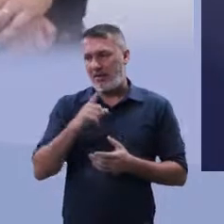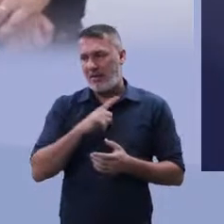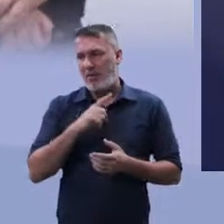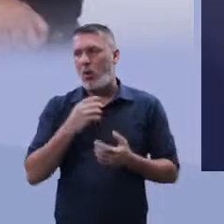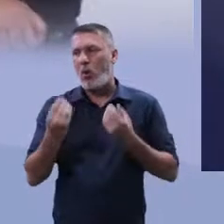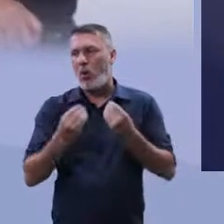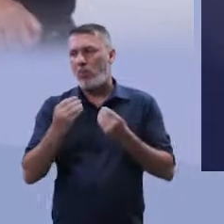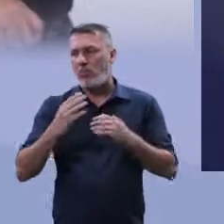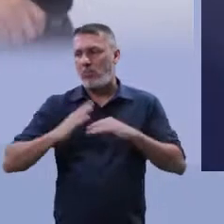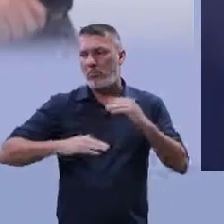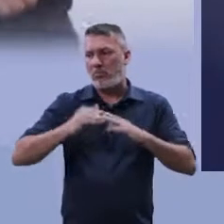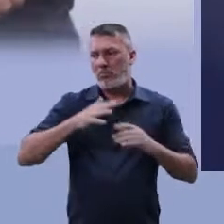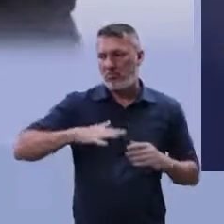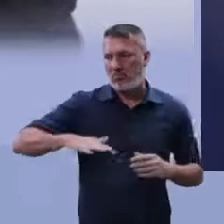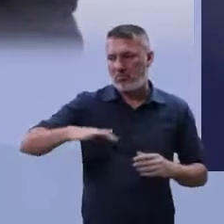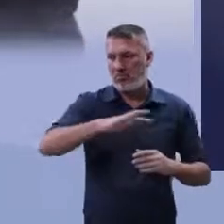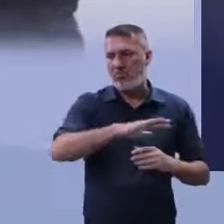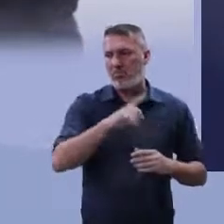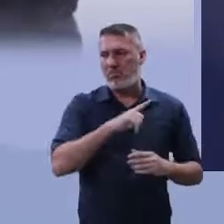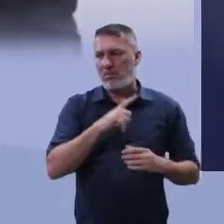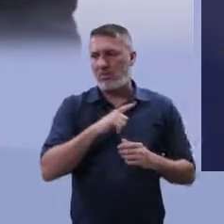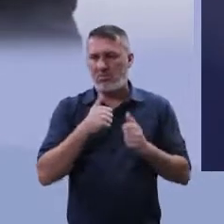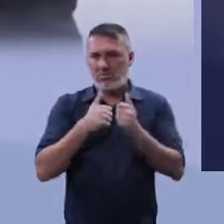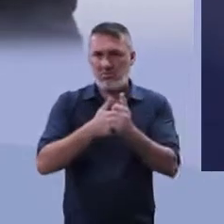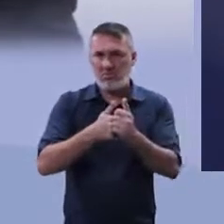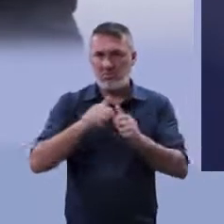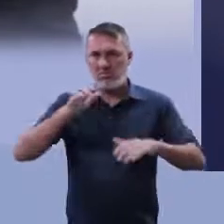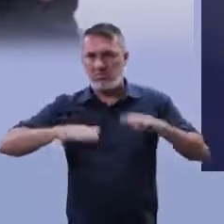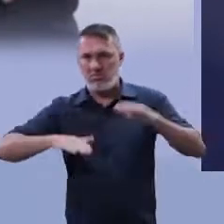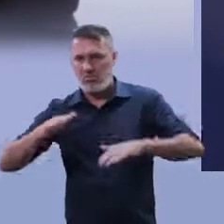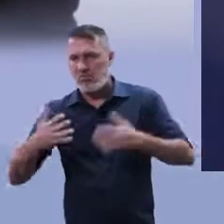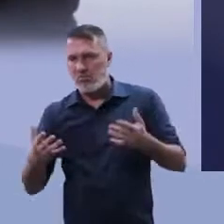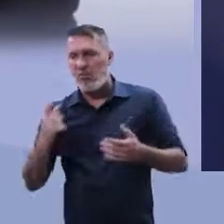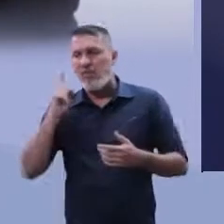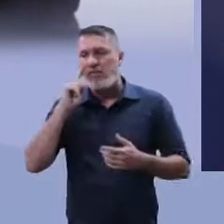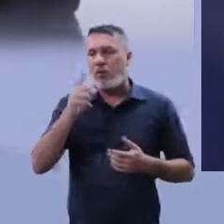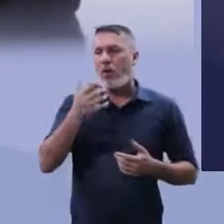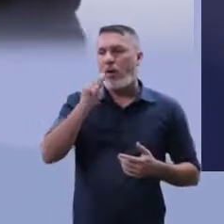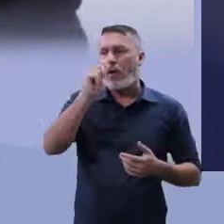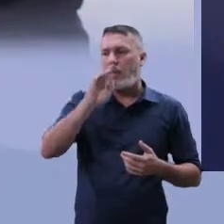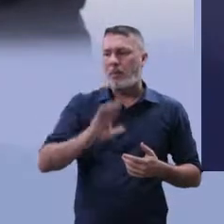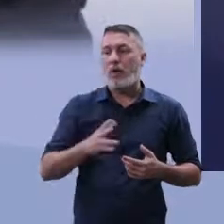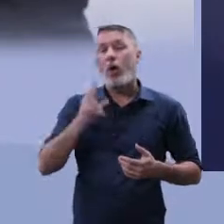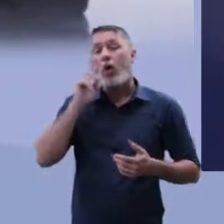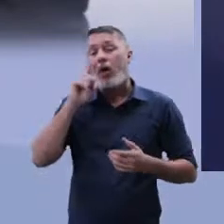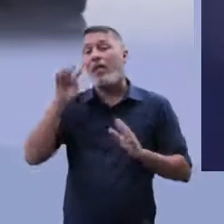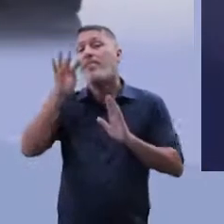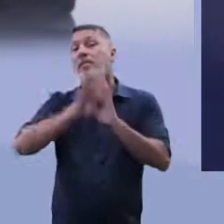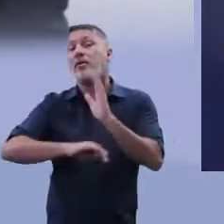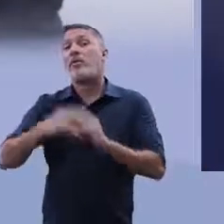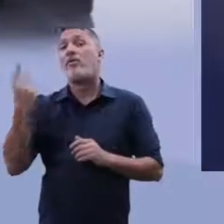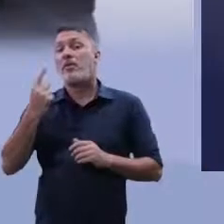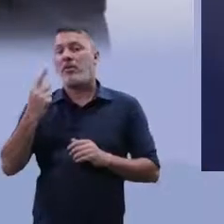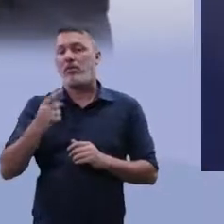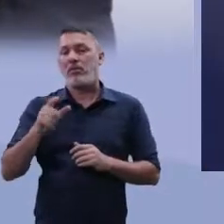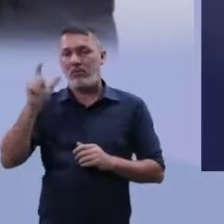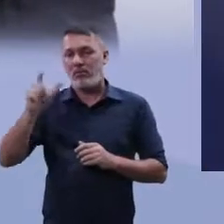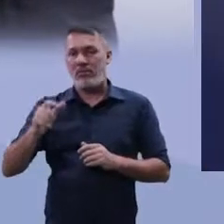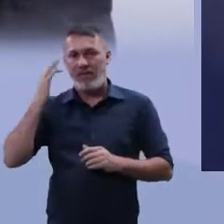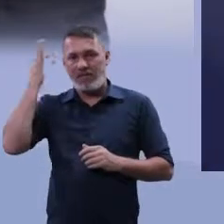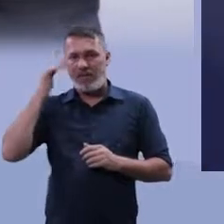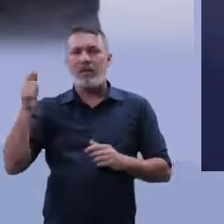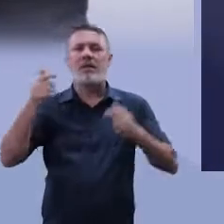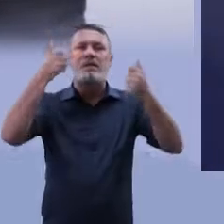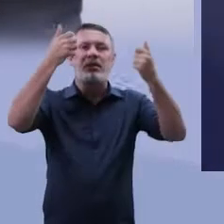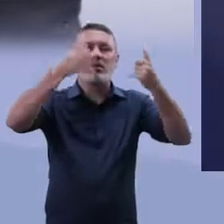política. Guiado por interesses, de modo que situações são previsíveis e inconstantes. Bom, se a gente voltar no texto e pensar como